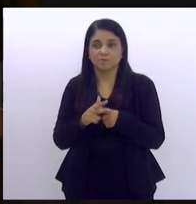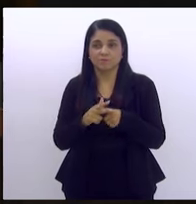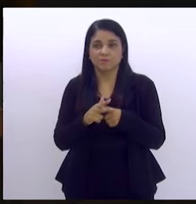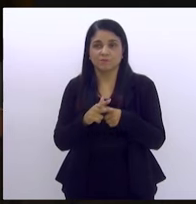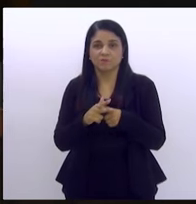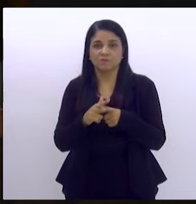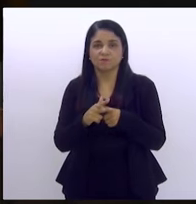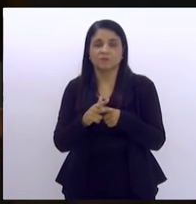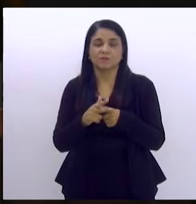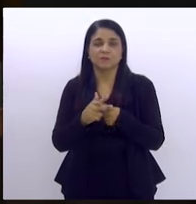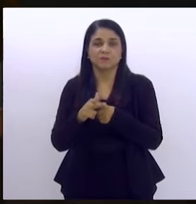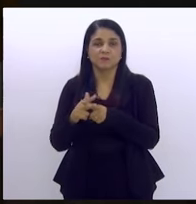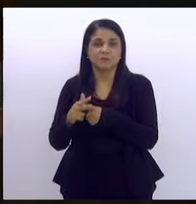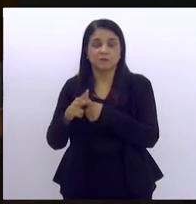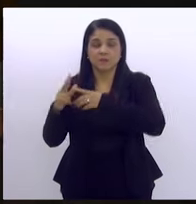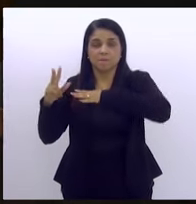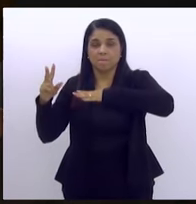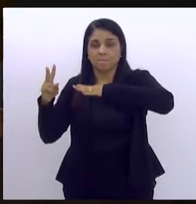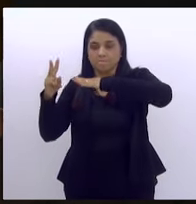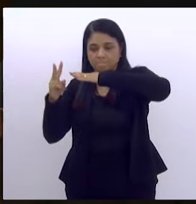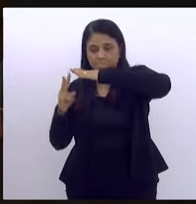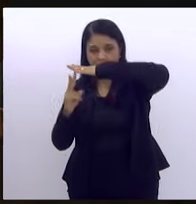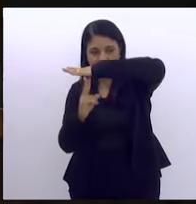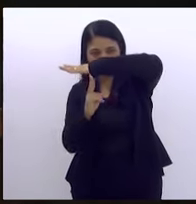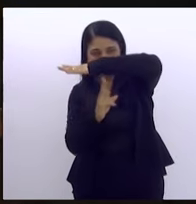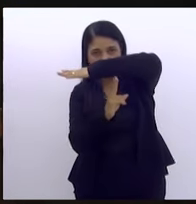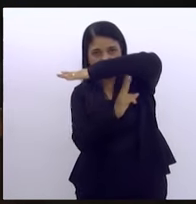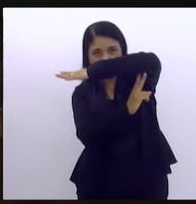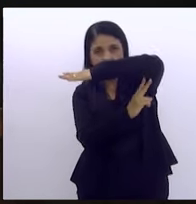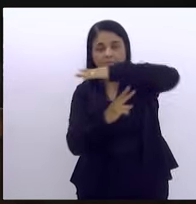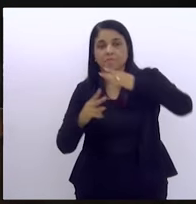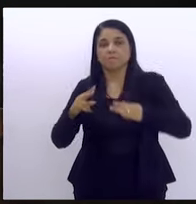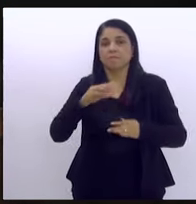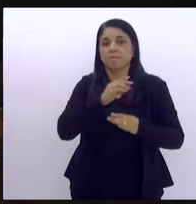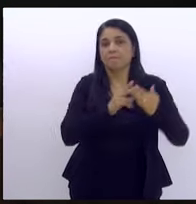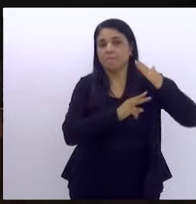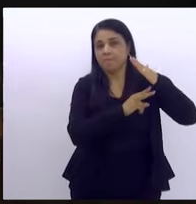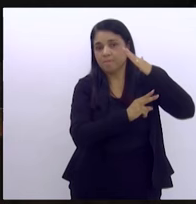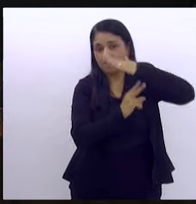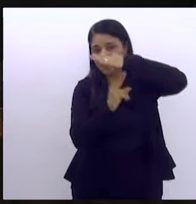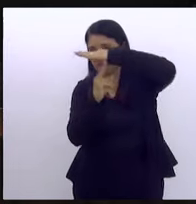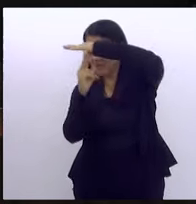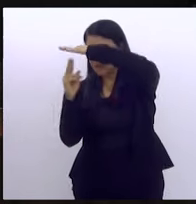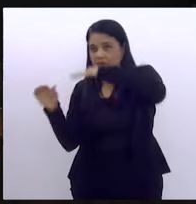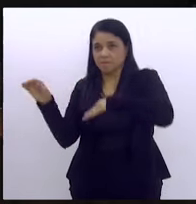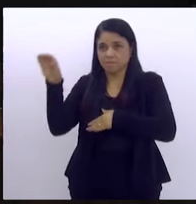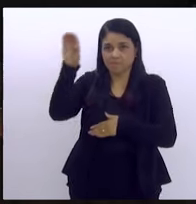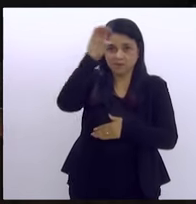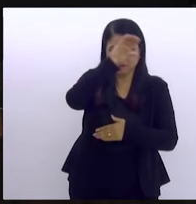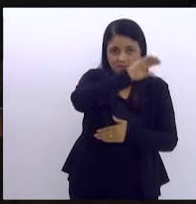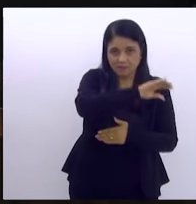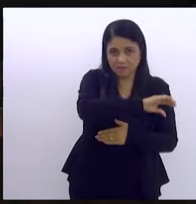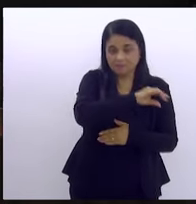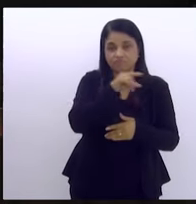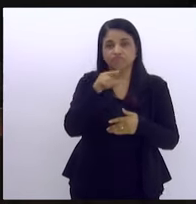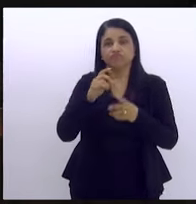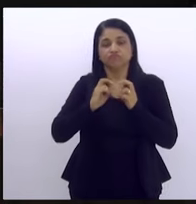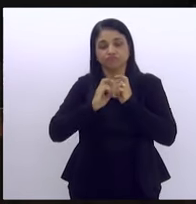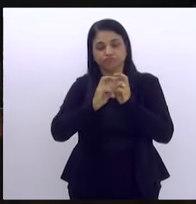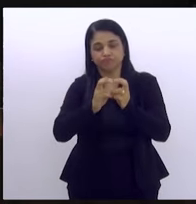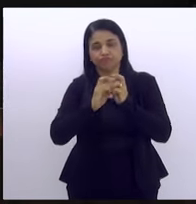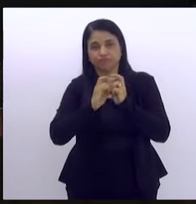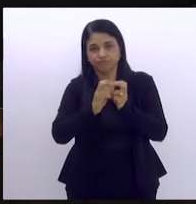respectivas instalações de passarelas, viadutos, reconstruções de muros no decorrer do percurso dos trens da